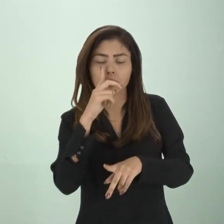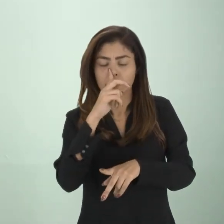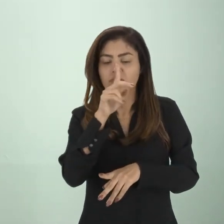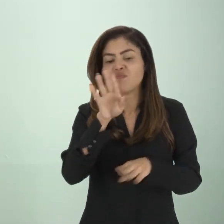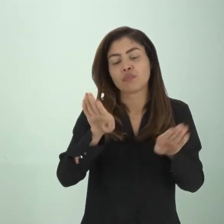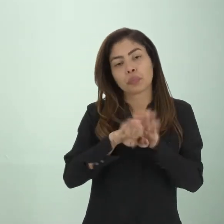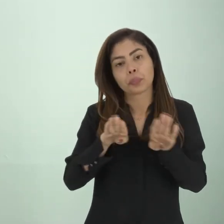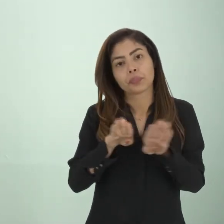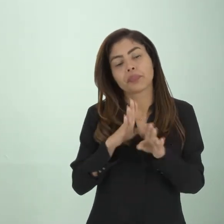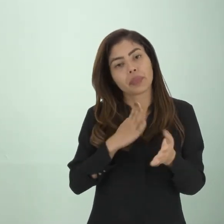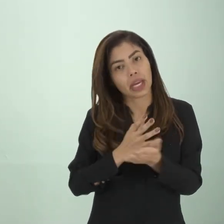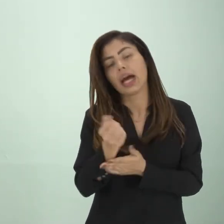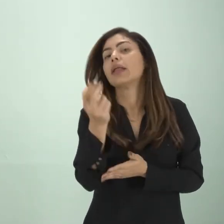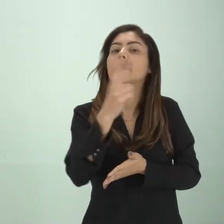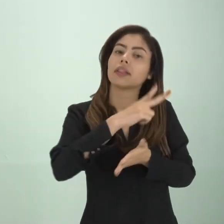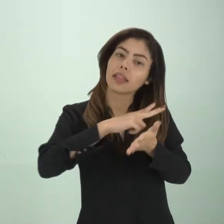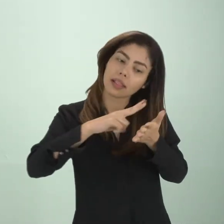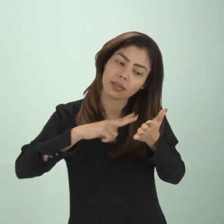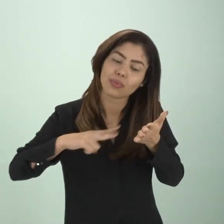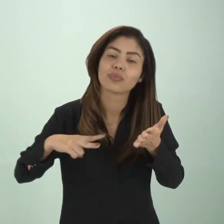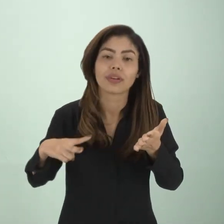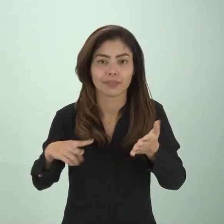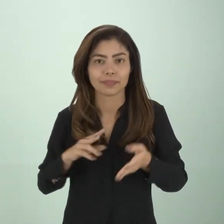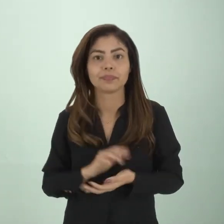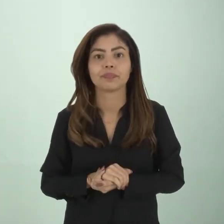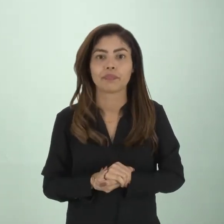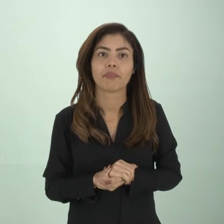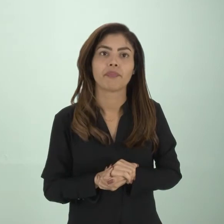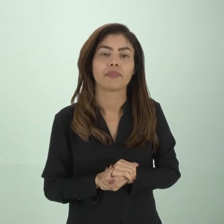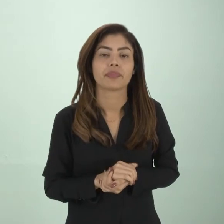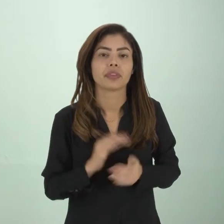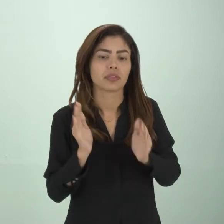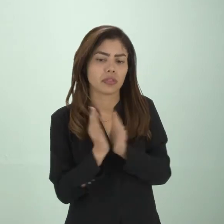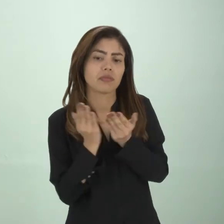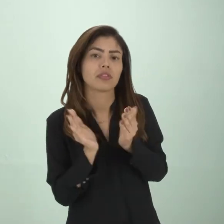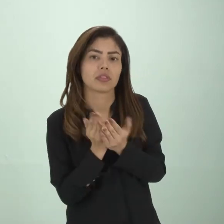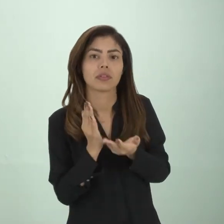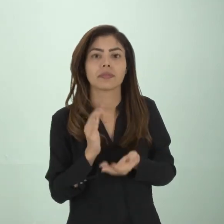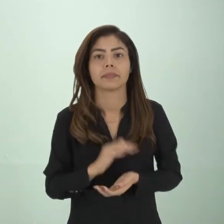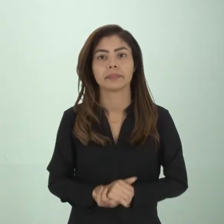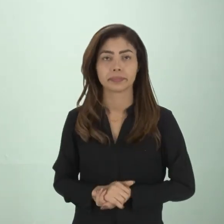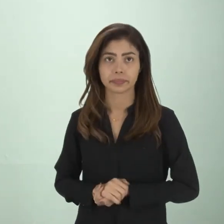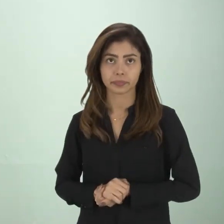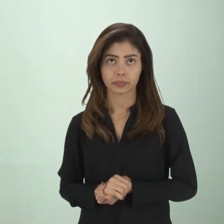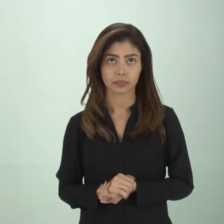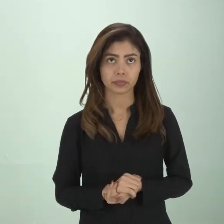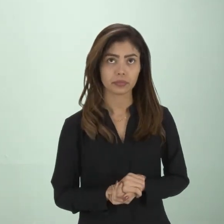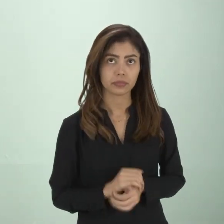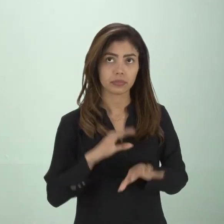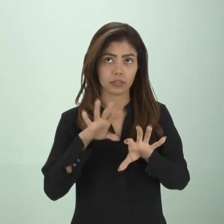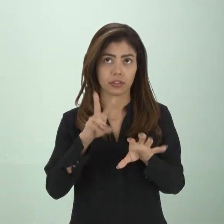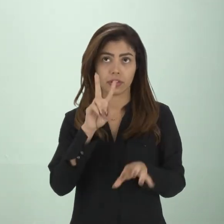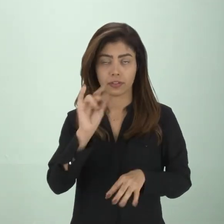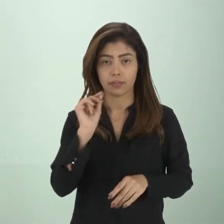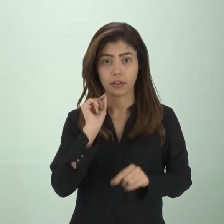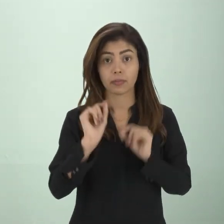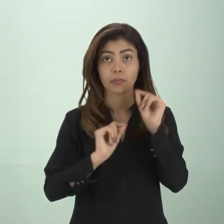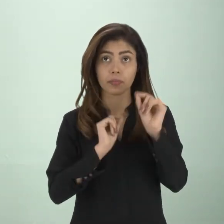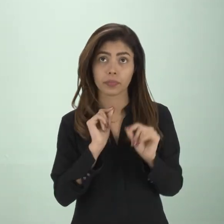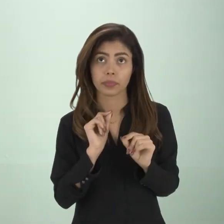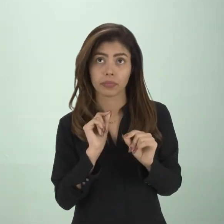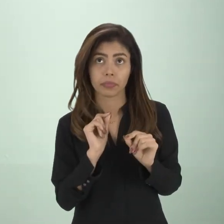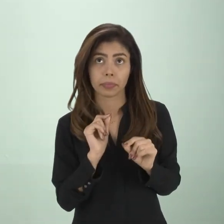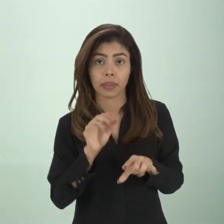tomados pela leitura dos evangelhos. E aí ele vai fazer com